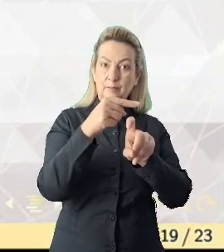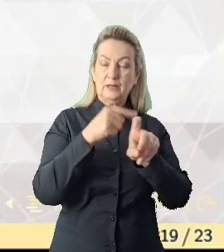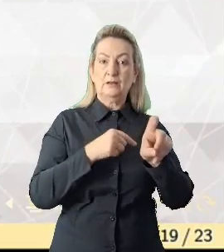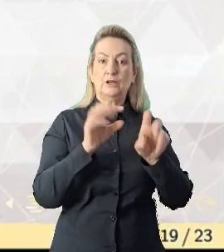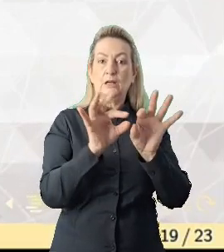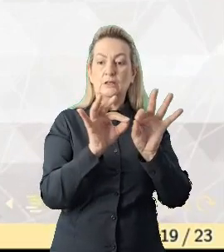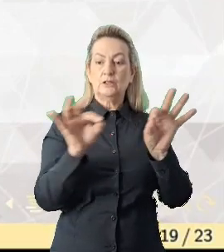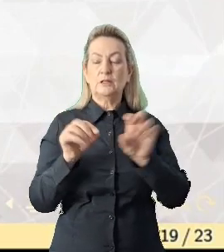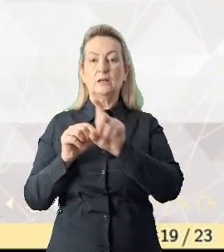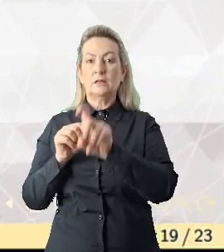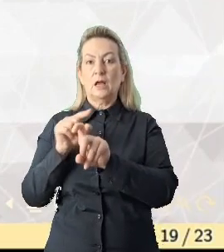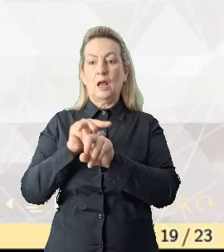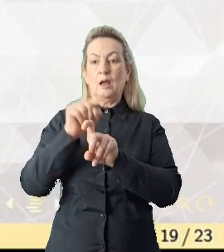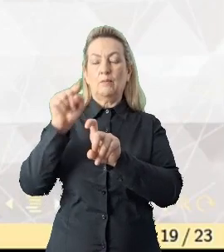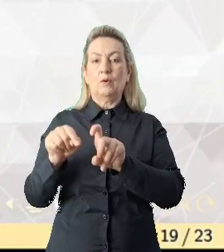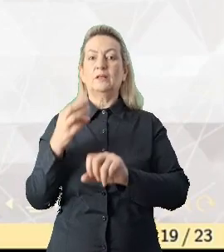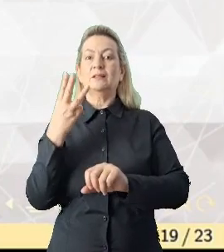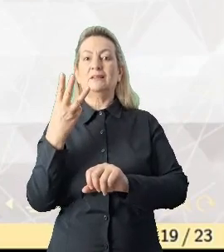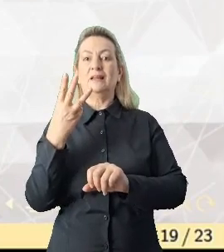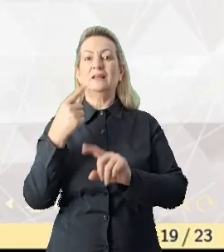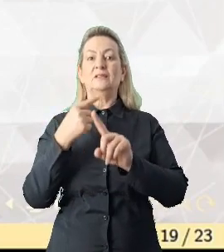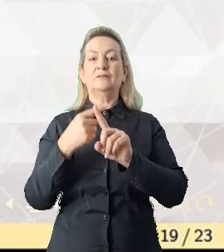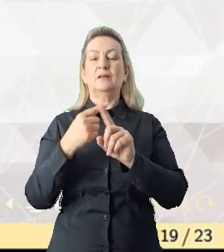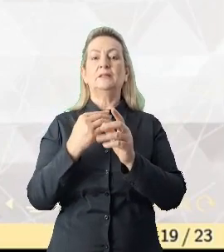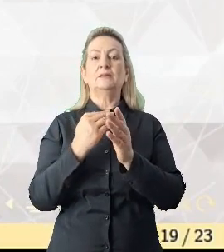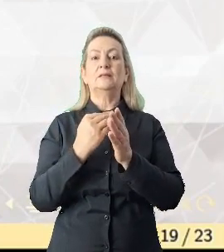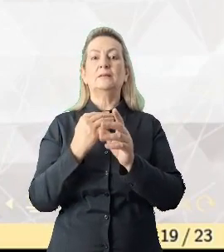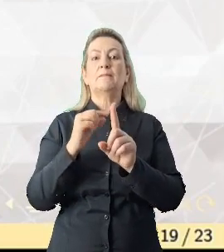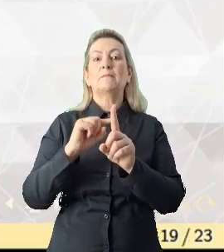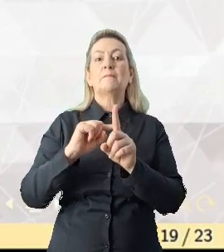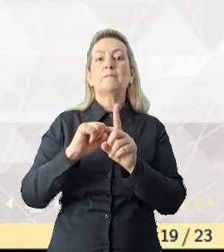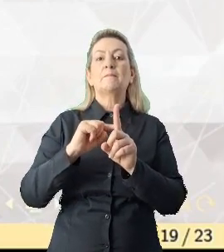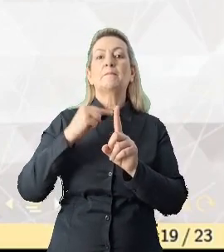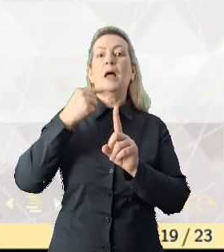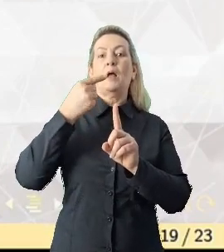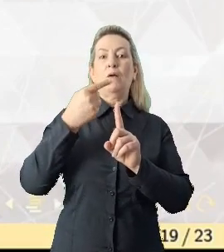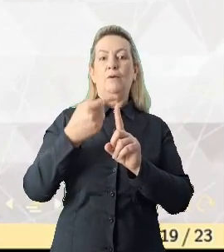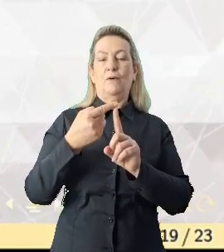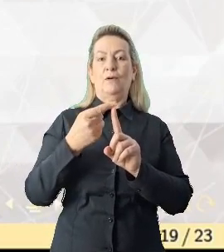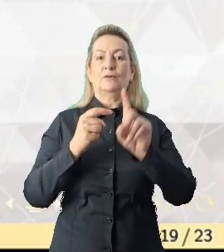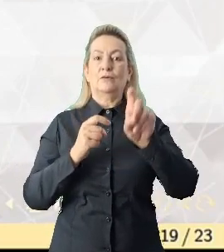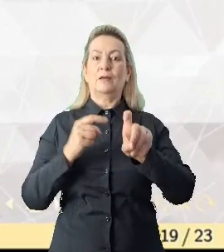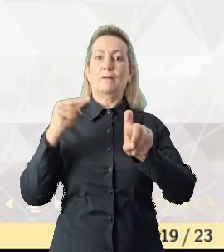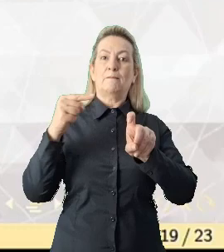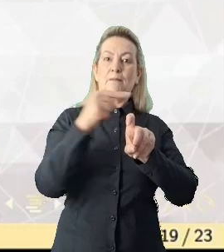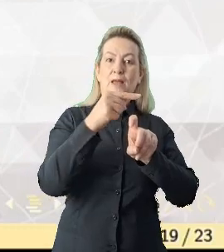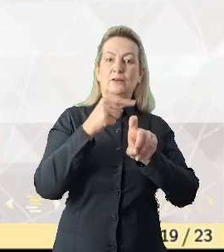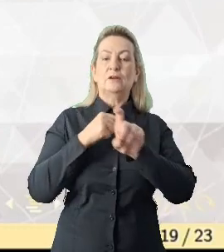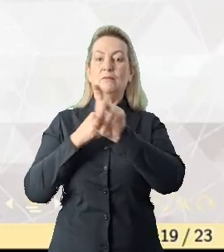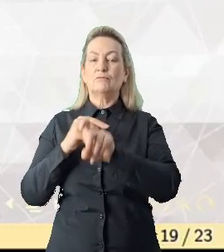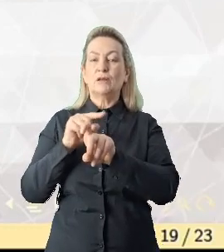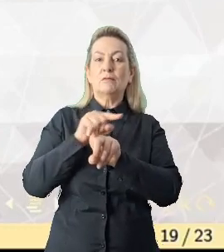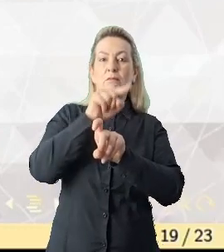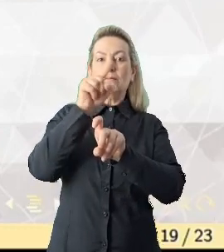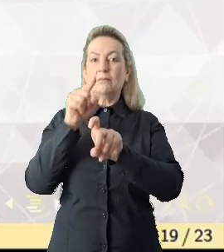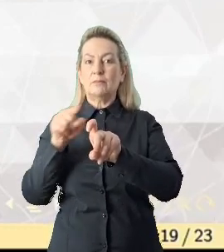distância entre a média e a moda é 3 vezes maior do que a distância entre a média e a mediana. É